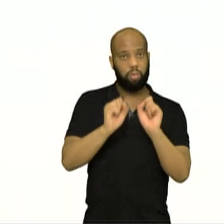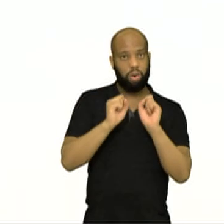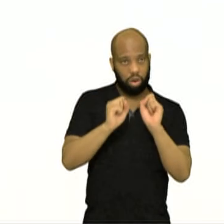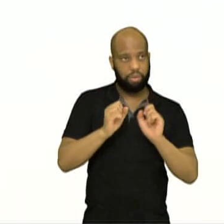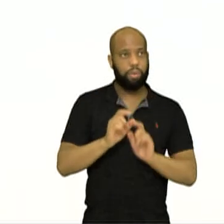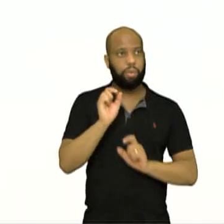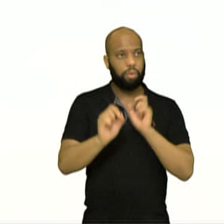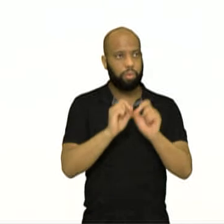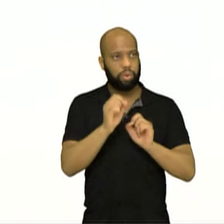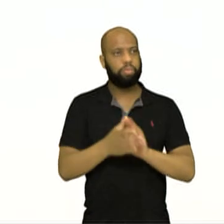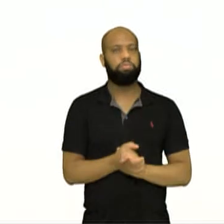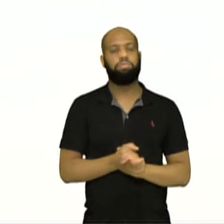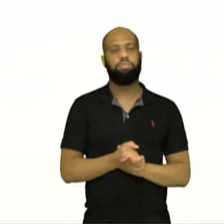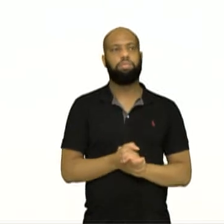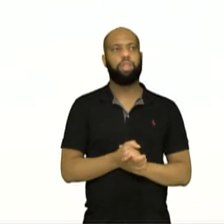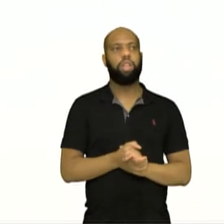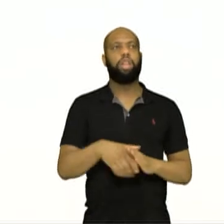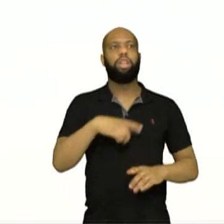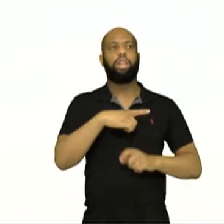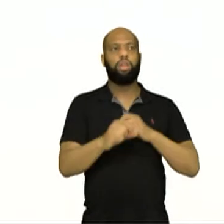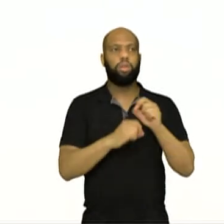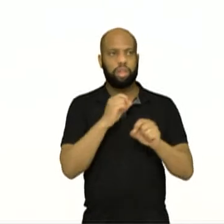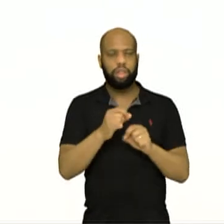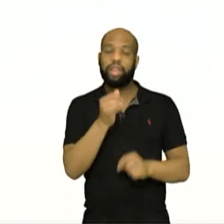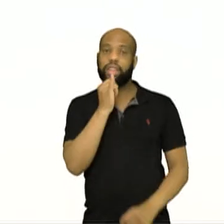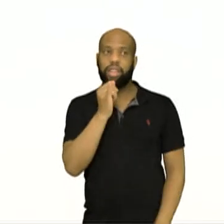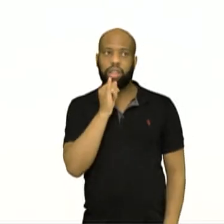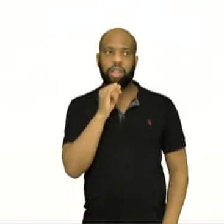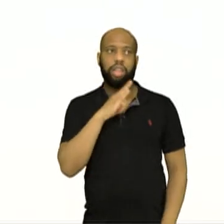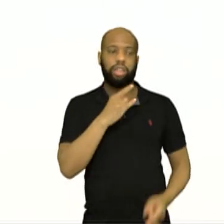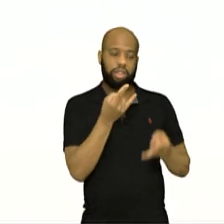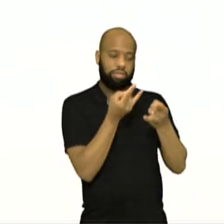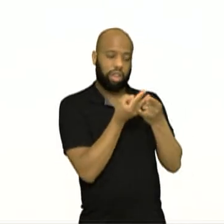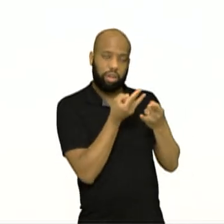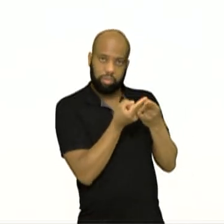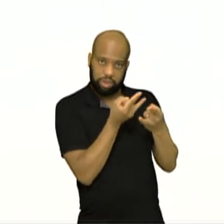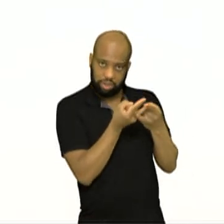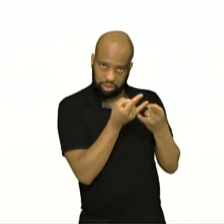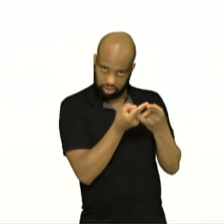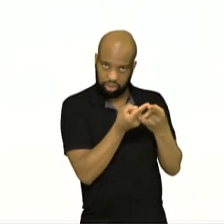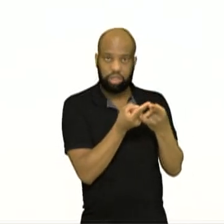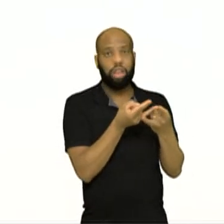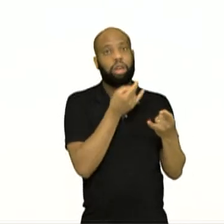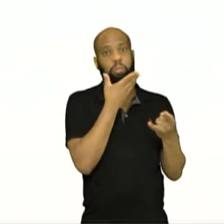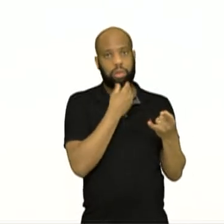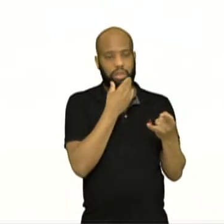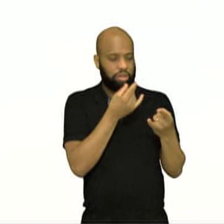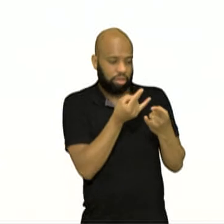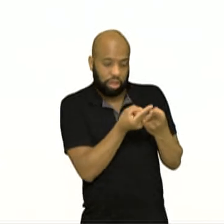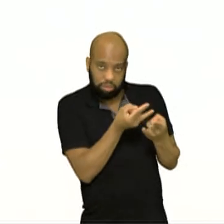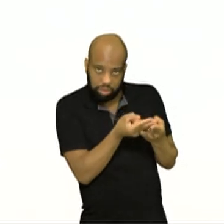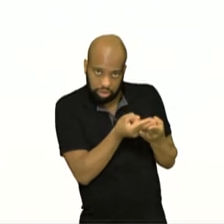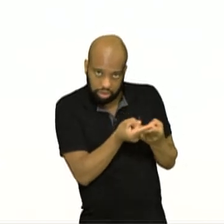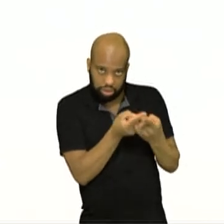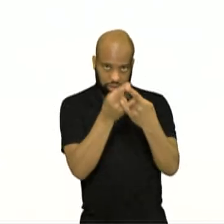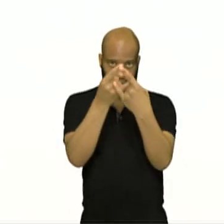ela? Vamos indicar os métodos de barreira. Por exemplo, o preservativo masculino, também chamado de camisinha